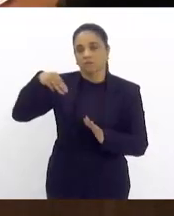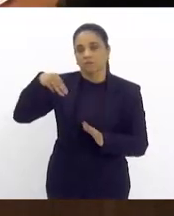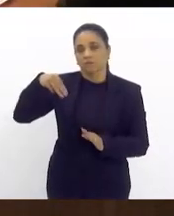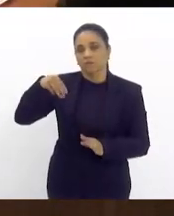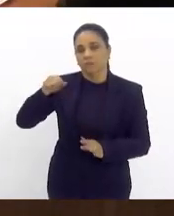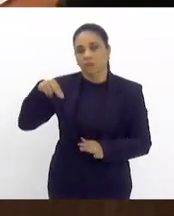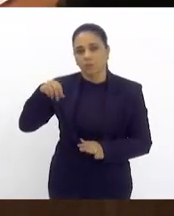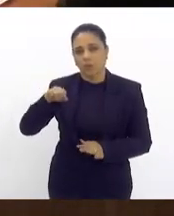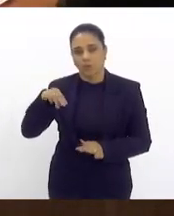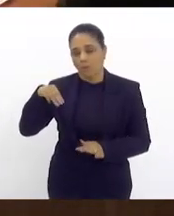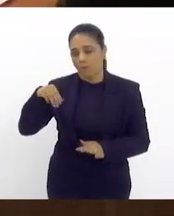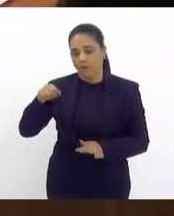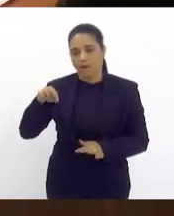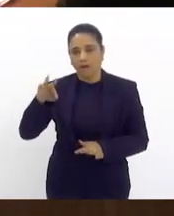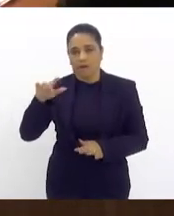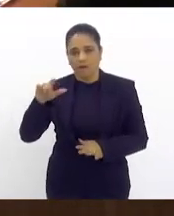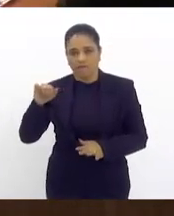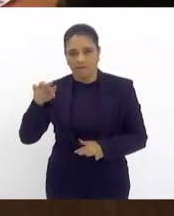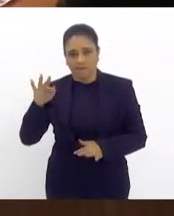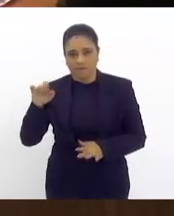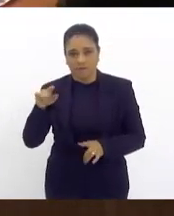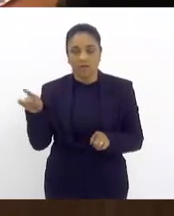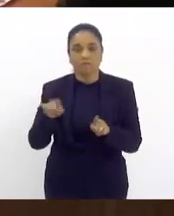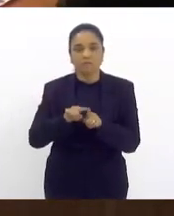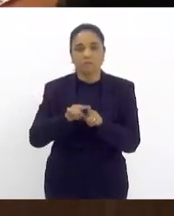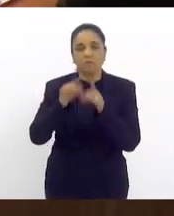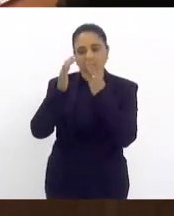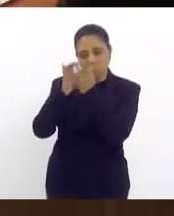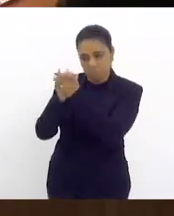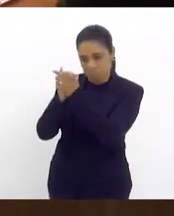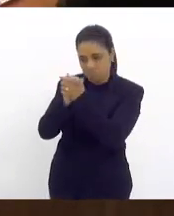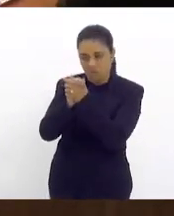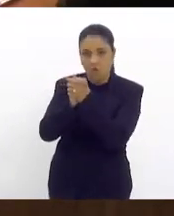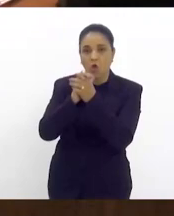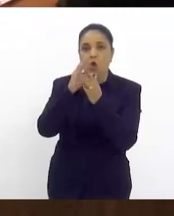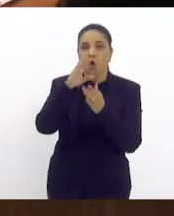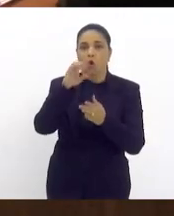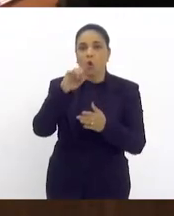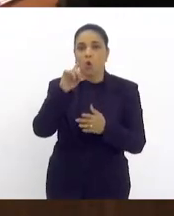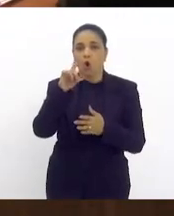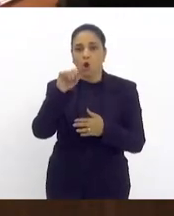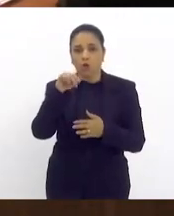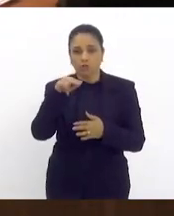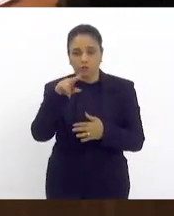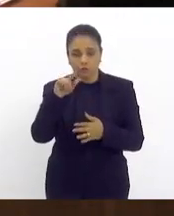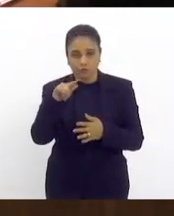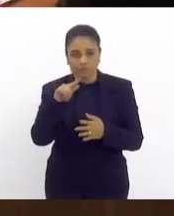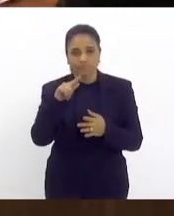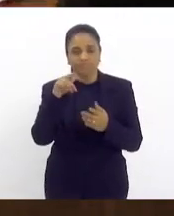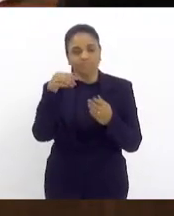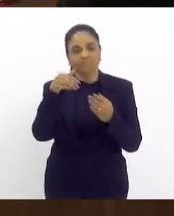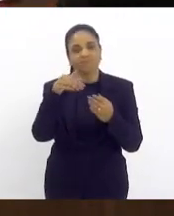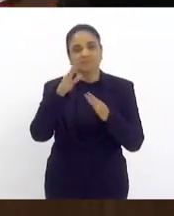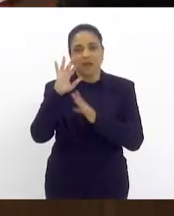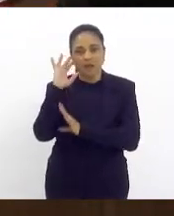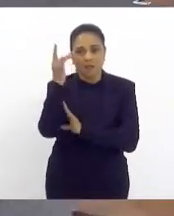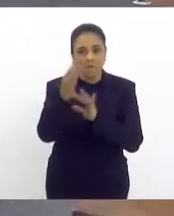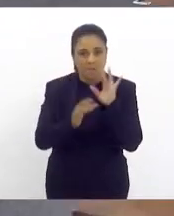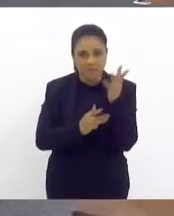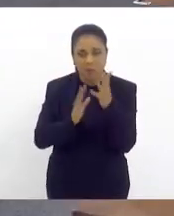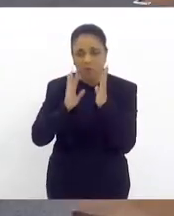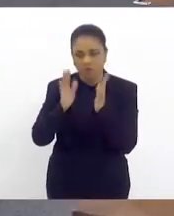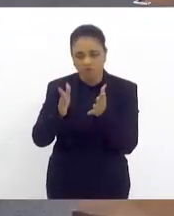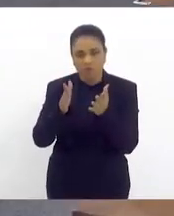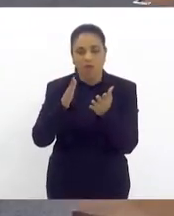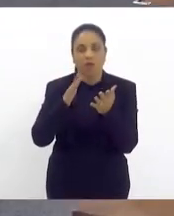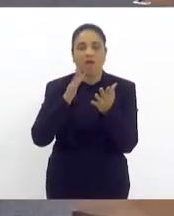e fazer aqui a menção ao Código Ambiental que vossa excelência fez referência ele já saiu da ccj